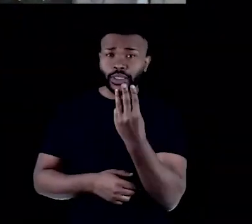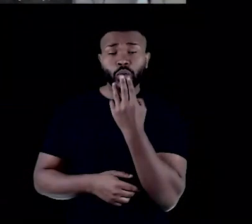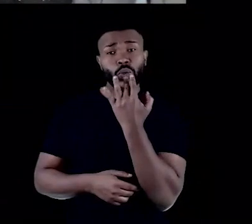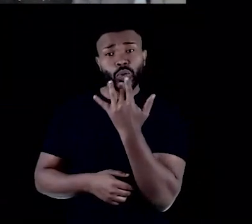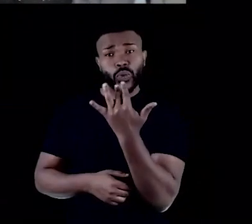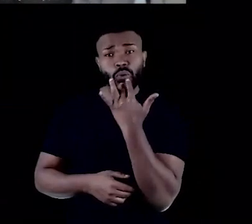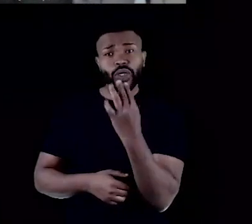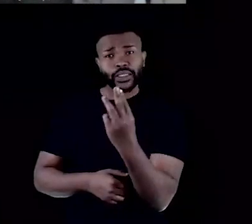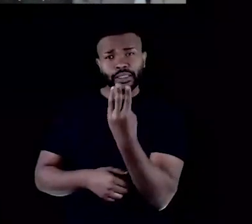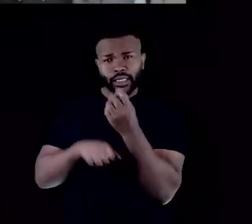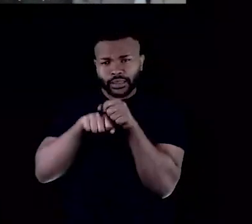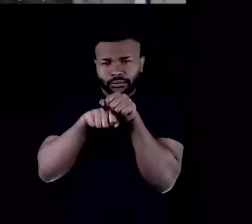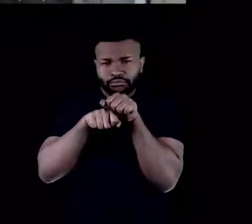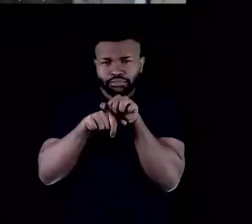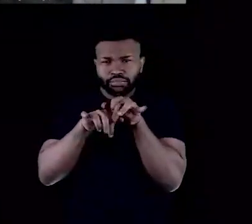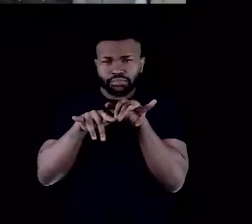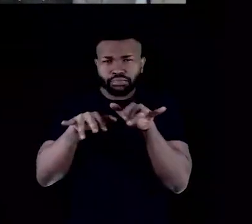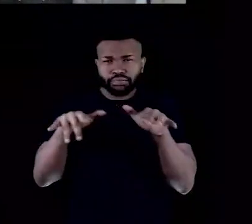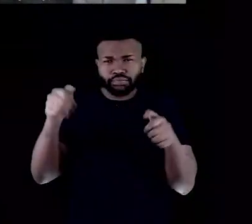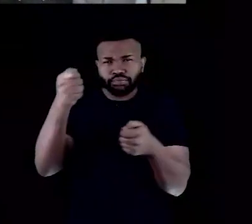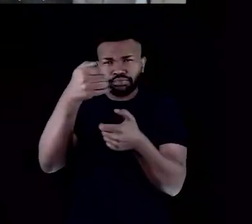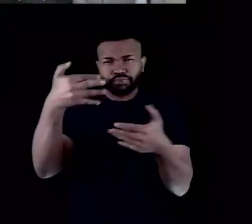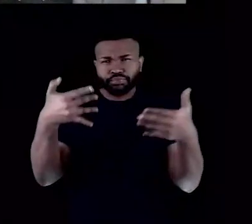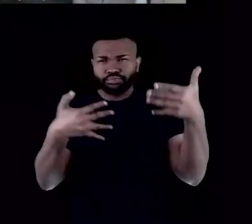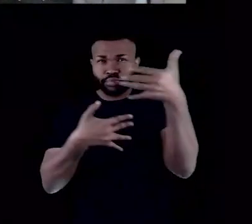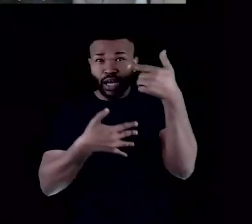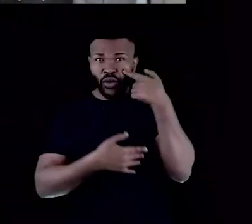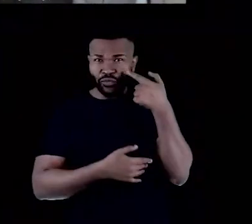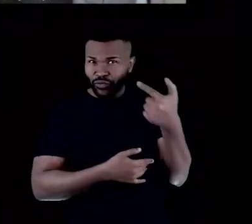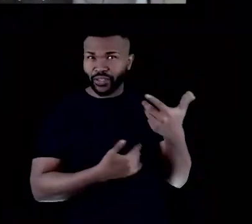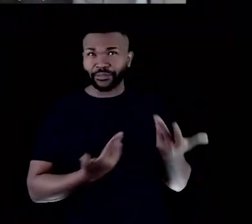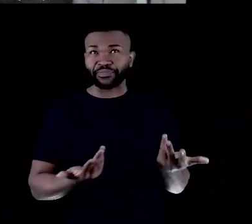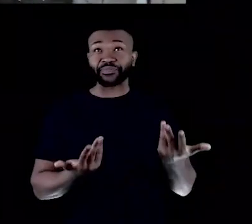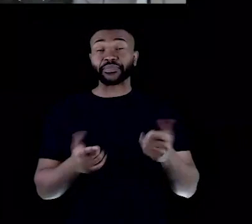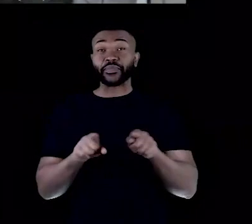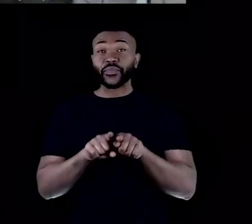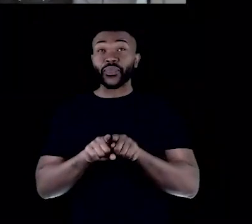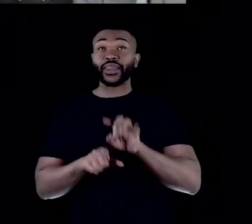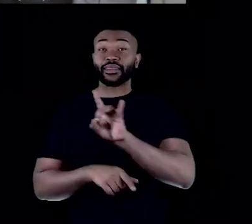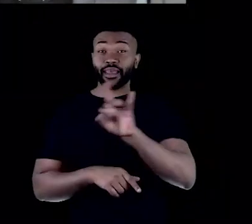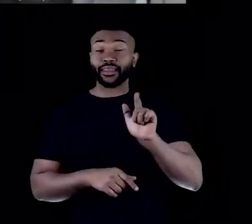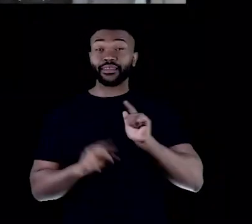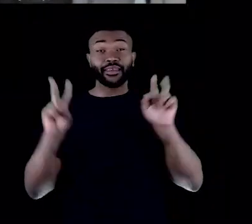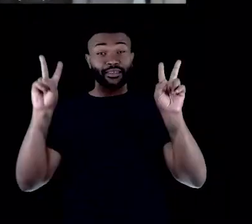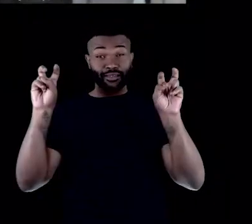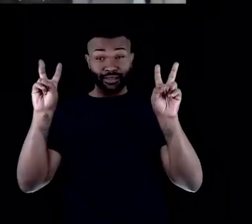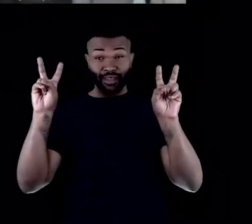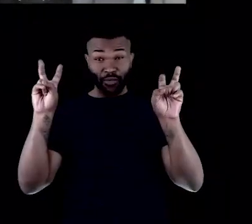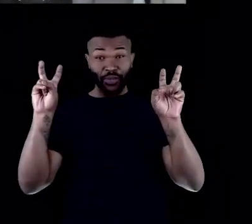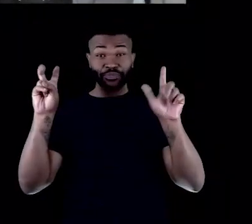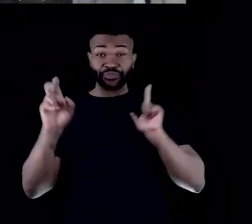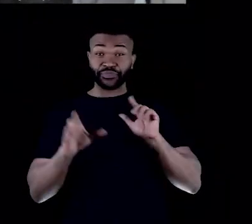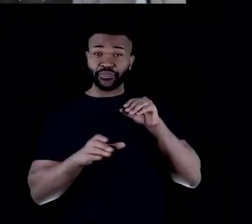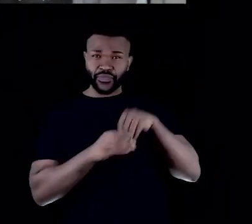a gradação dessas 3 cores, a gente consegue ter esse espectro de reprodução, né? E cada um tem um tema